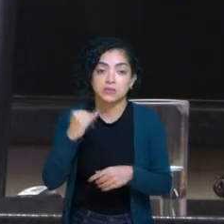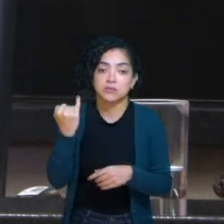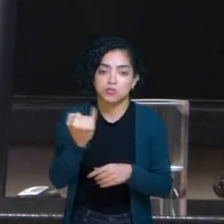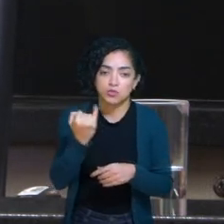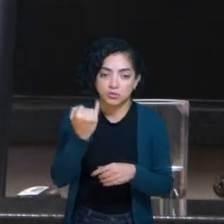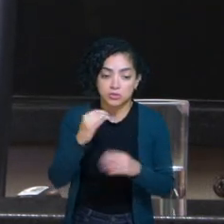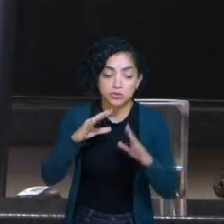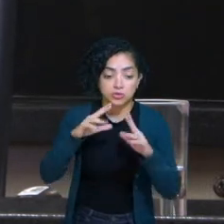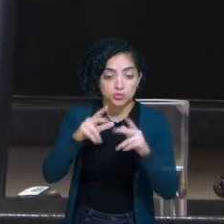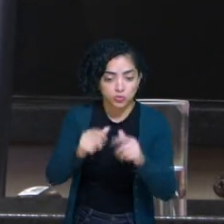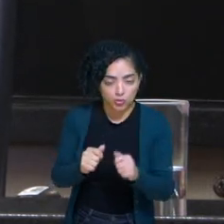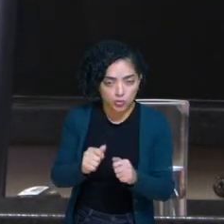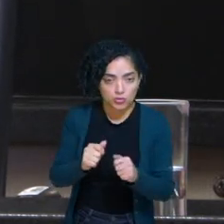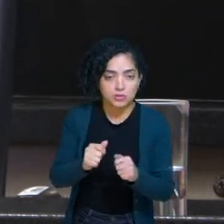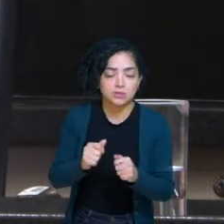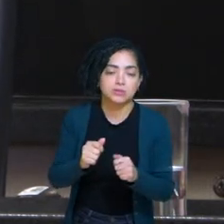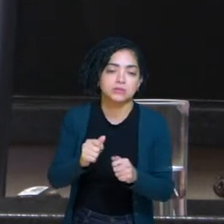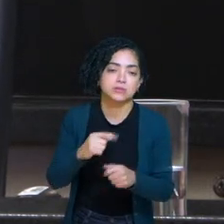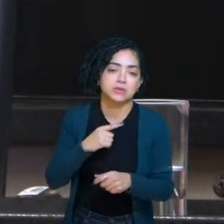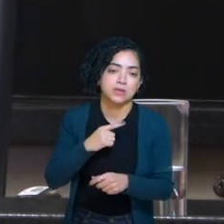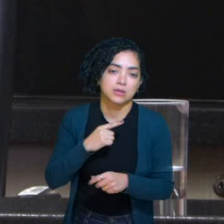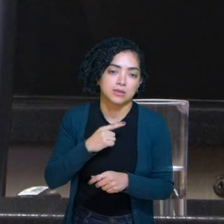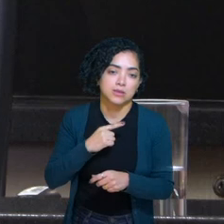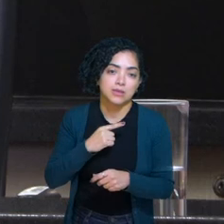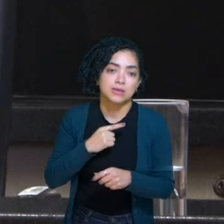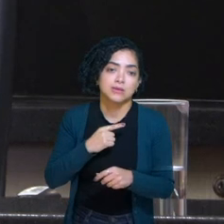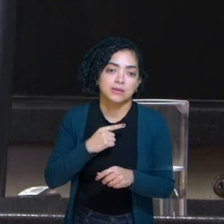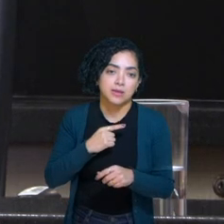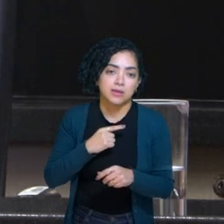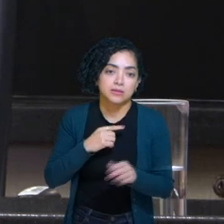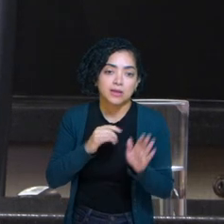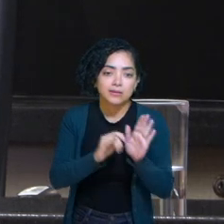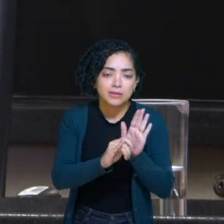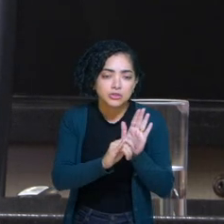política que é a que dá a identidade né